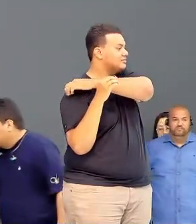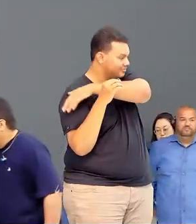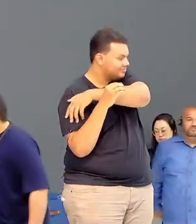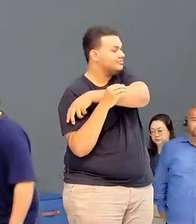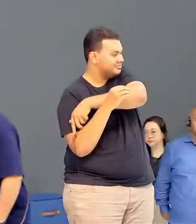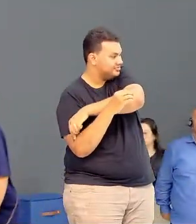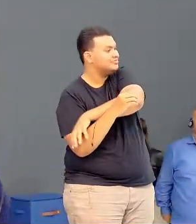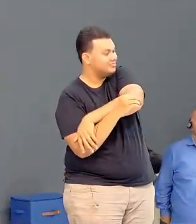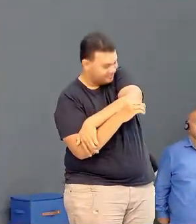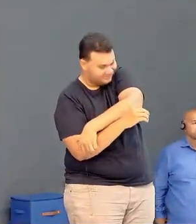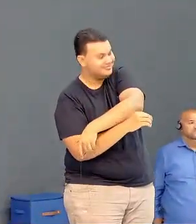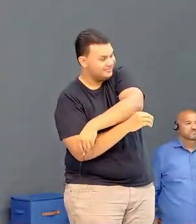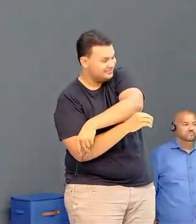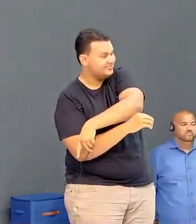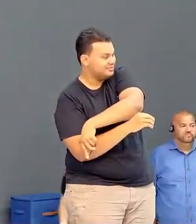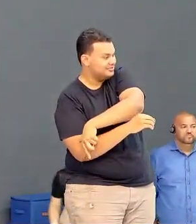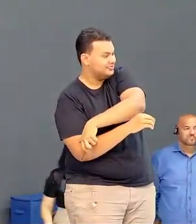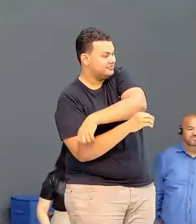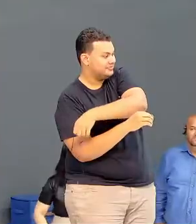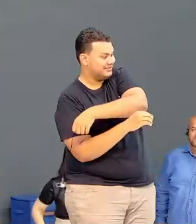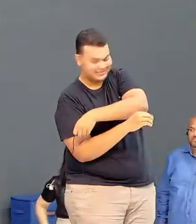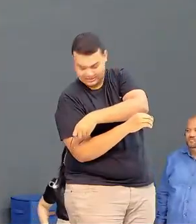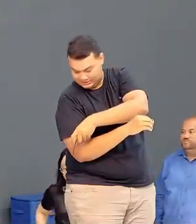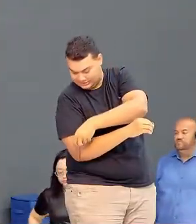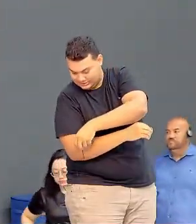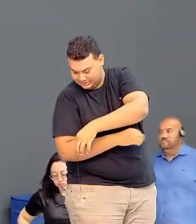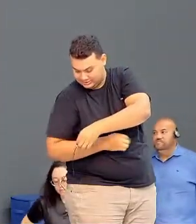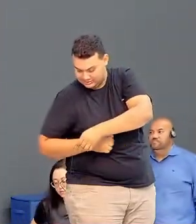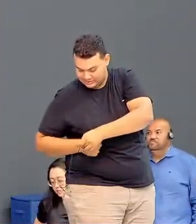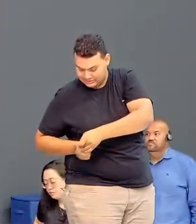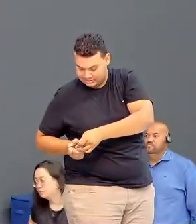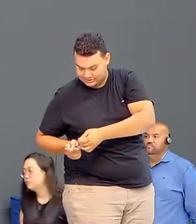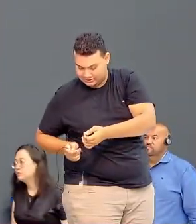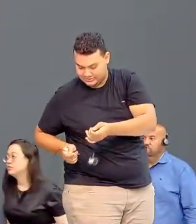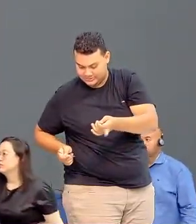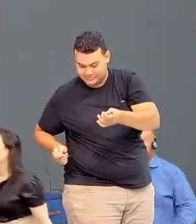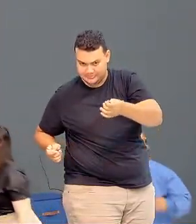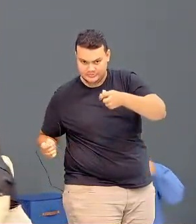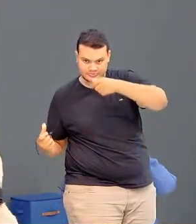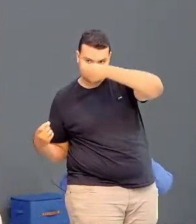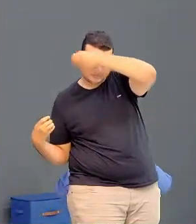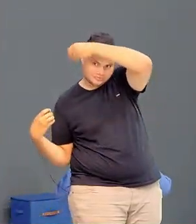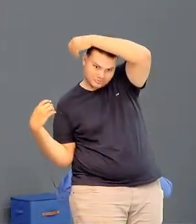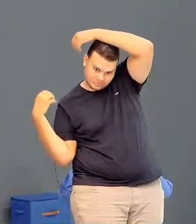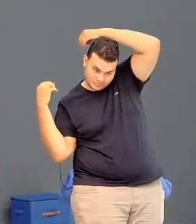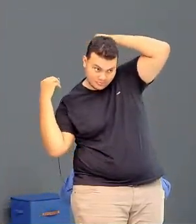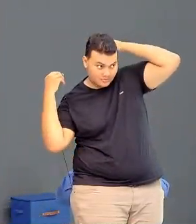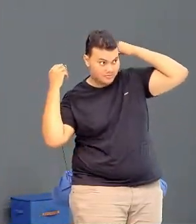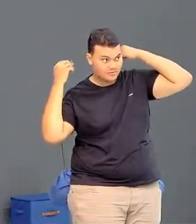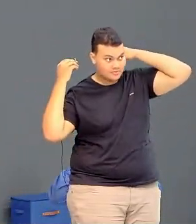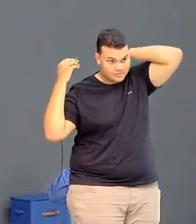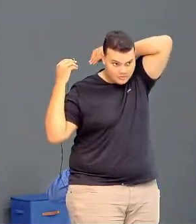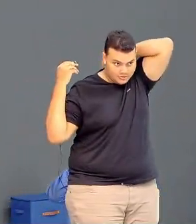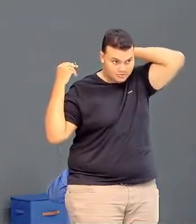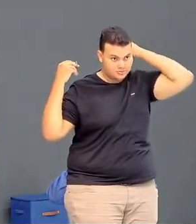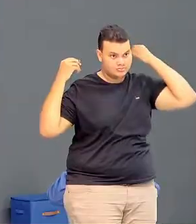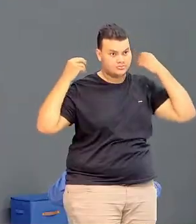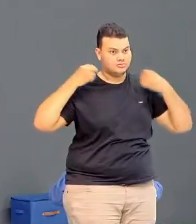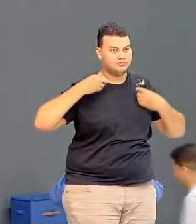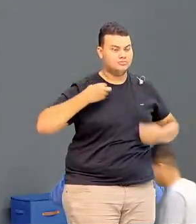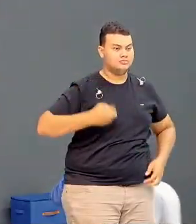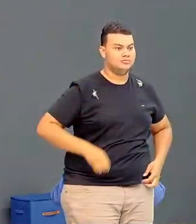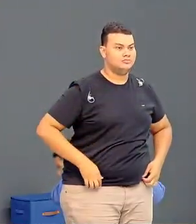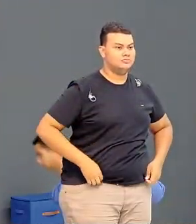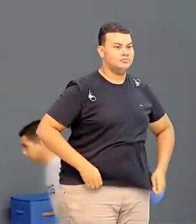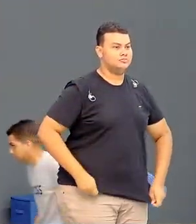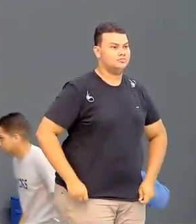Fortalezas, porque a nossa luta não é contra pessoas, não é contra carne ou sangue, mas contra principados,